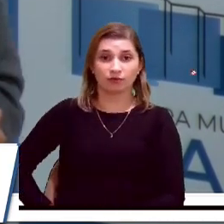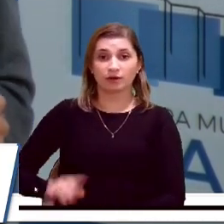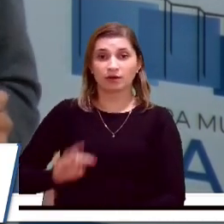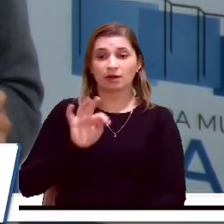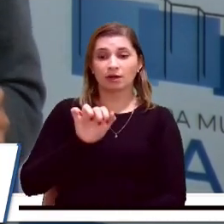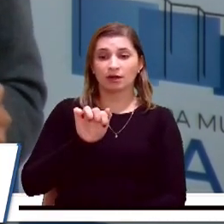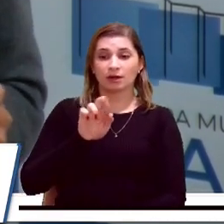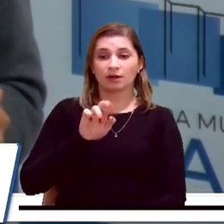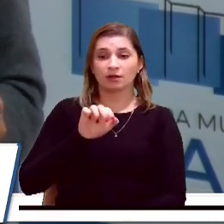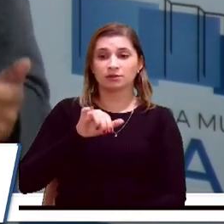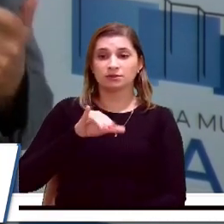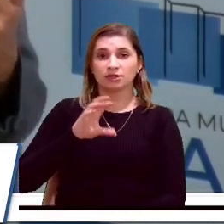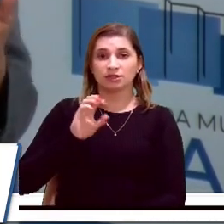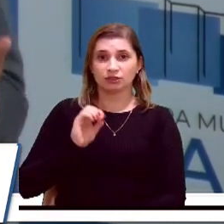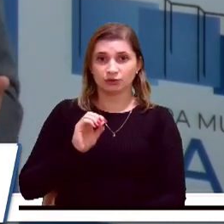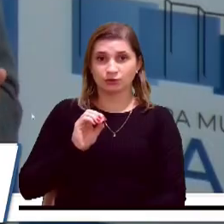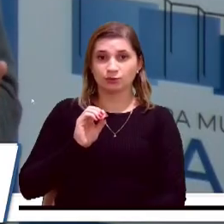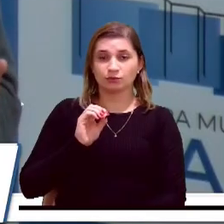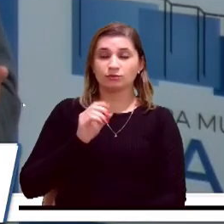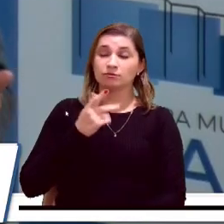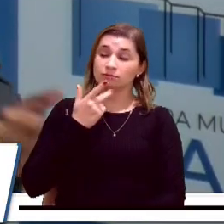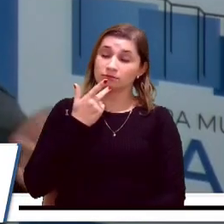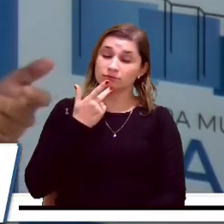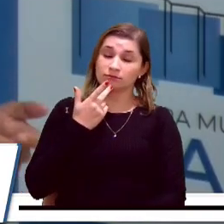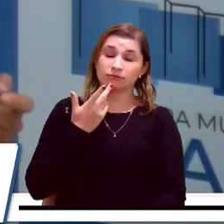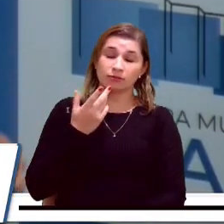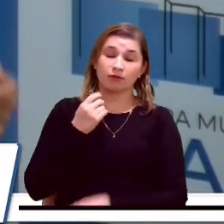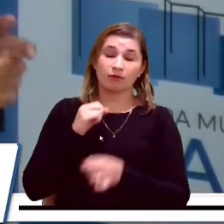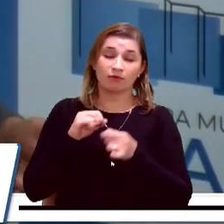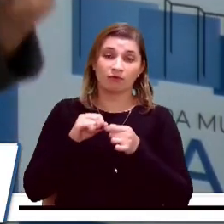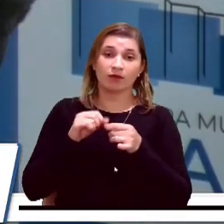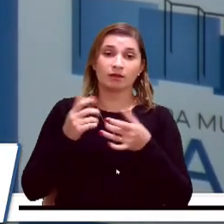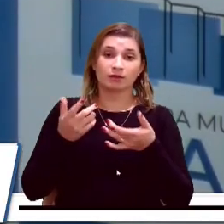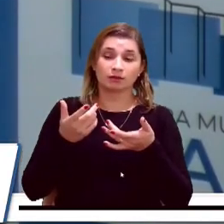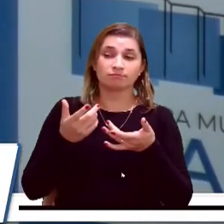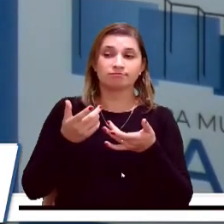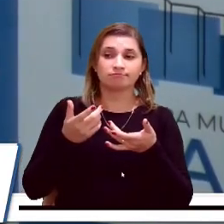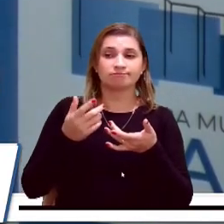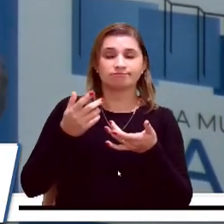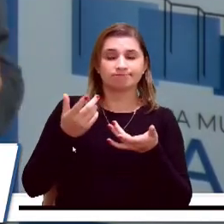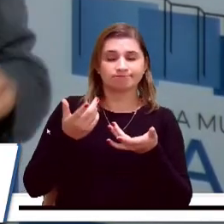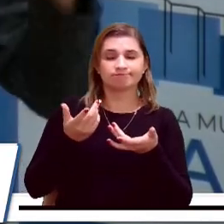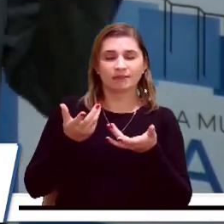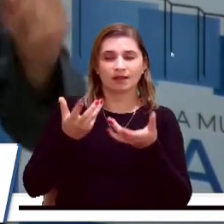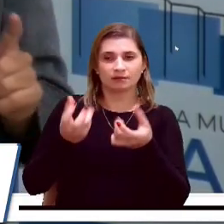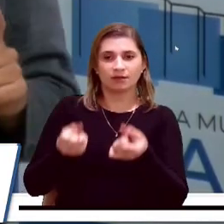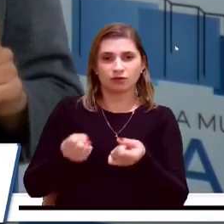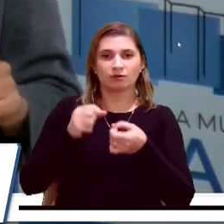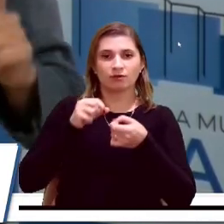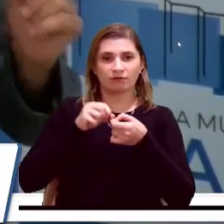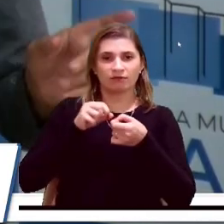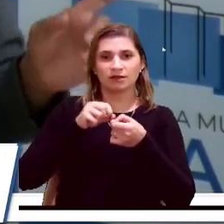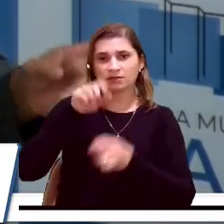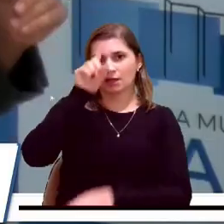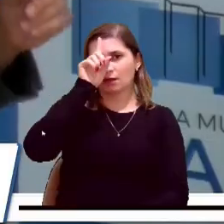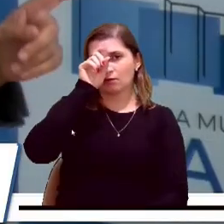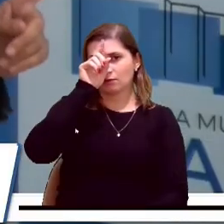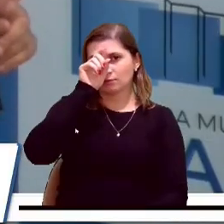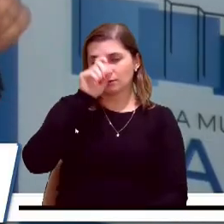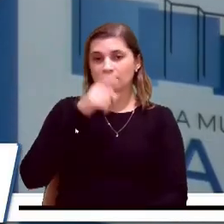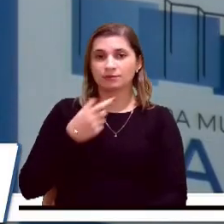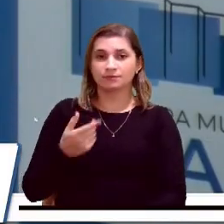um ato nobre em recuar e fazer o hospital. E a Câmara, quando teve